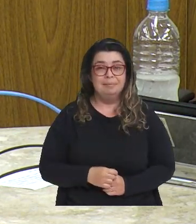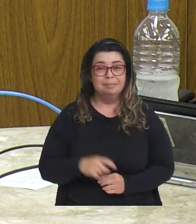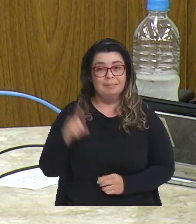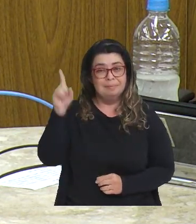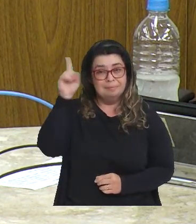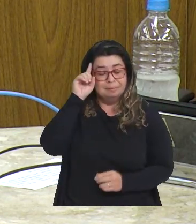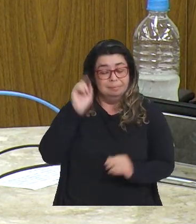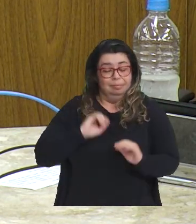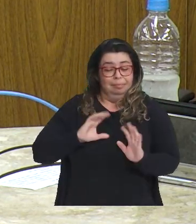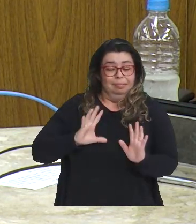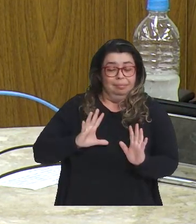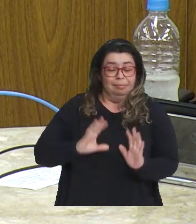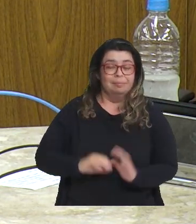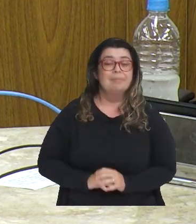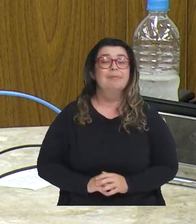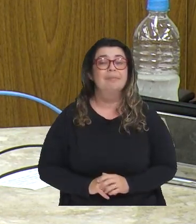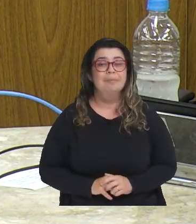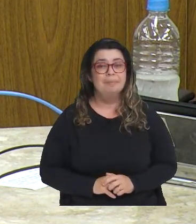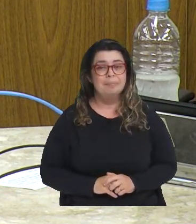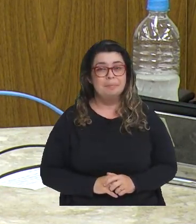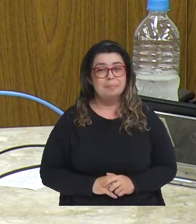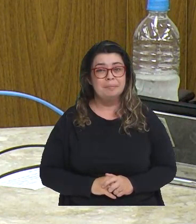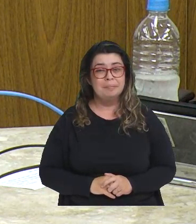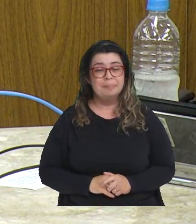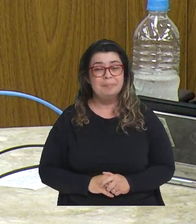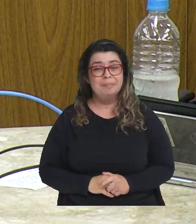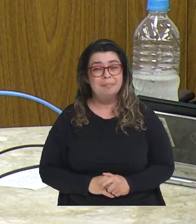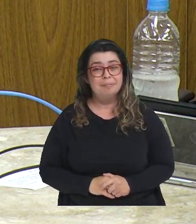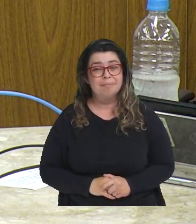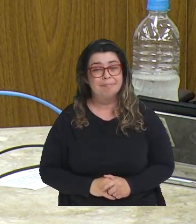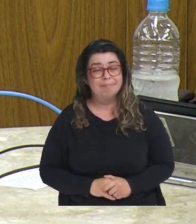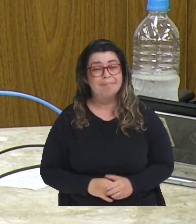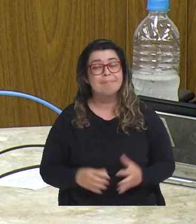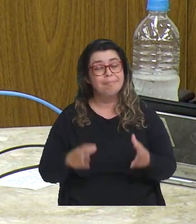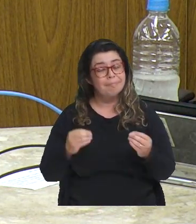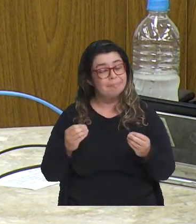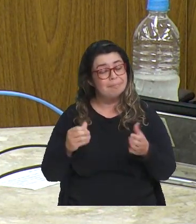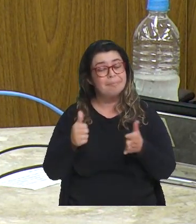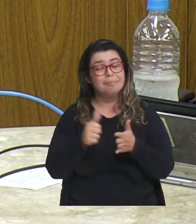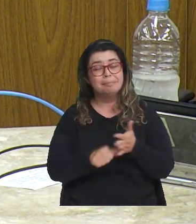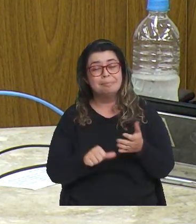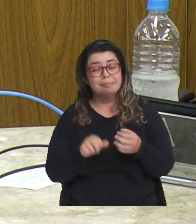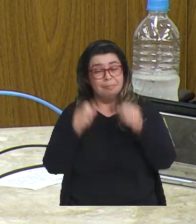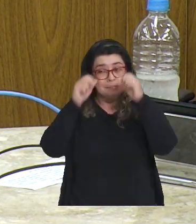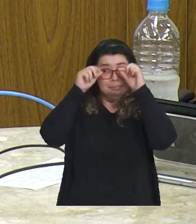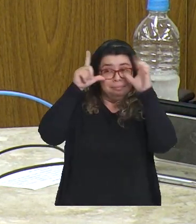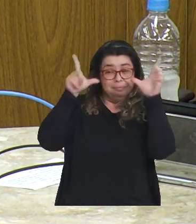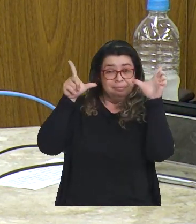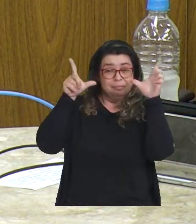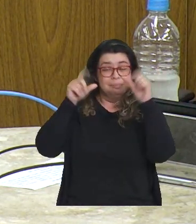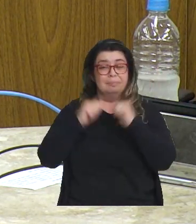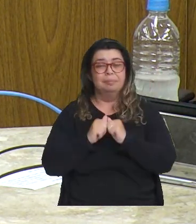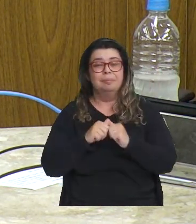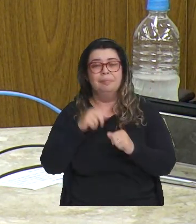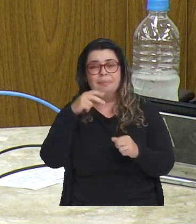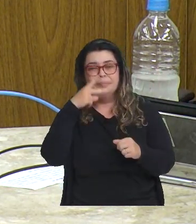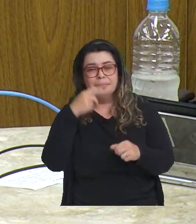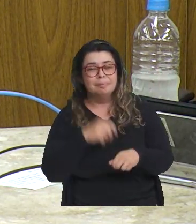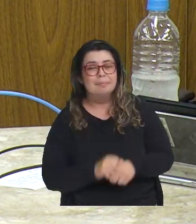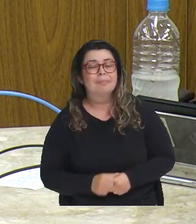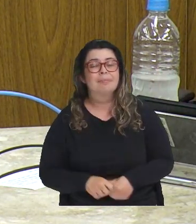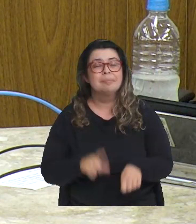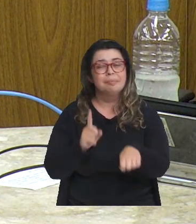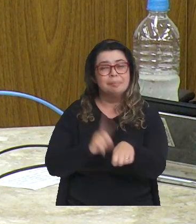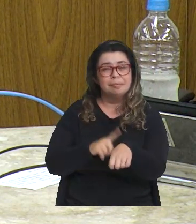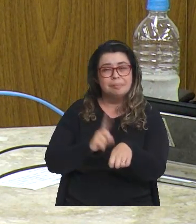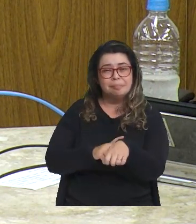onde vocês tiveram que perder noites, né, para poder ir lá, para poder motivar nas horas que eles